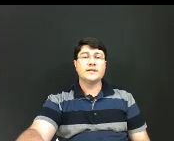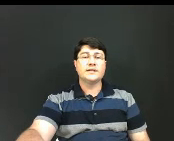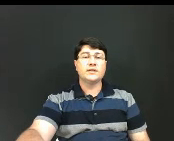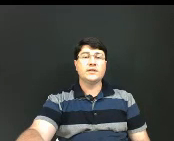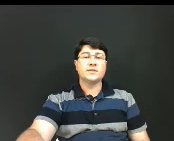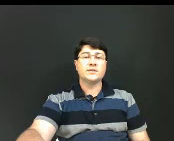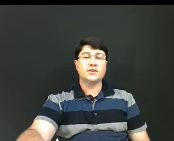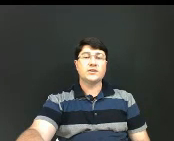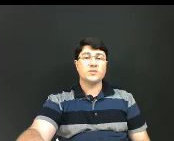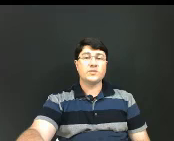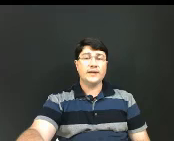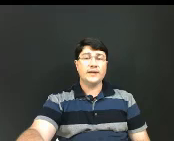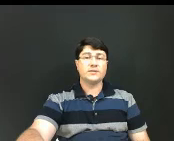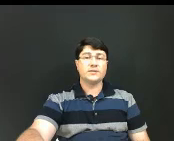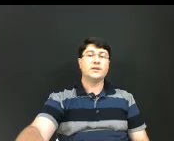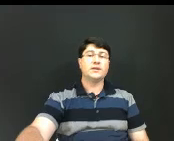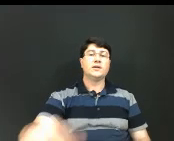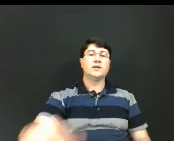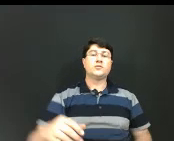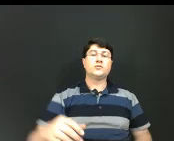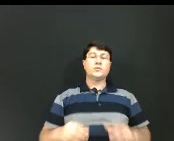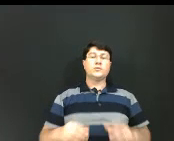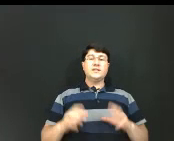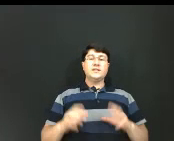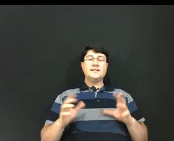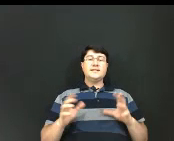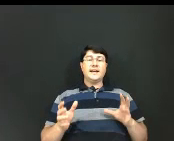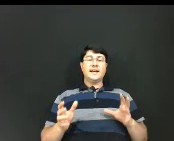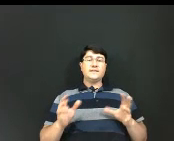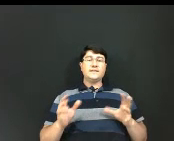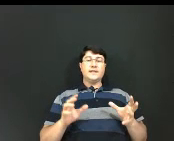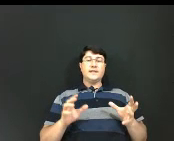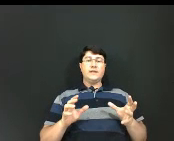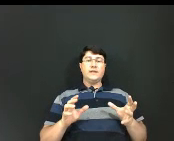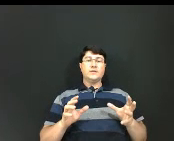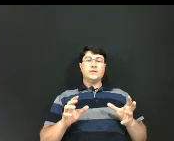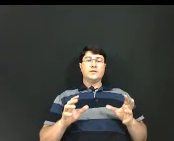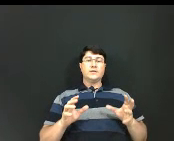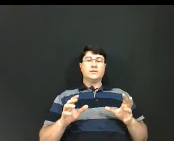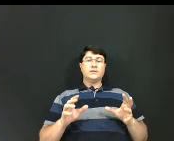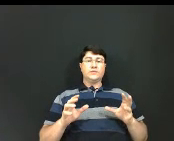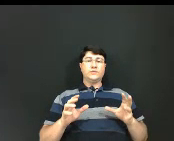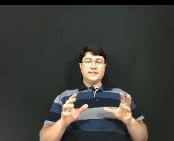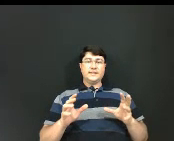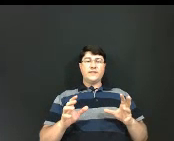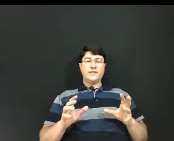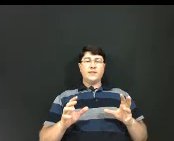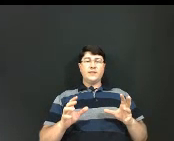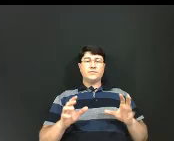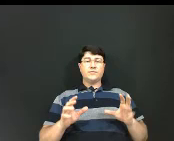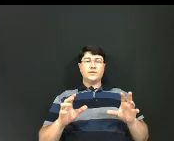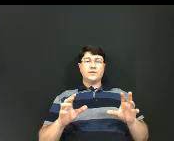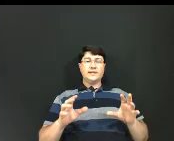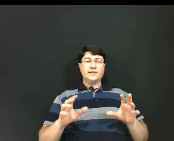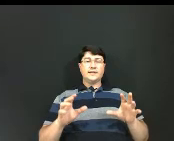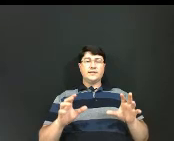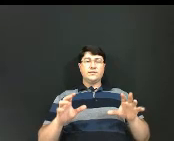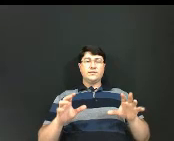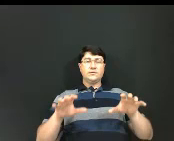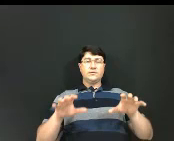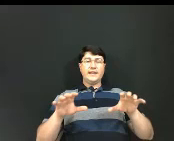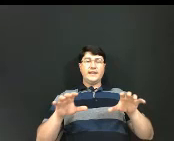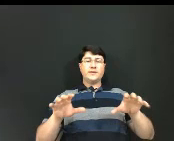denotam mudança no campo semântico espaço, os pontos iniciais e final desses verbos,